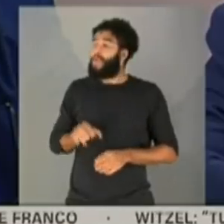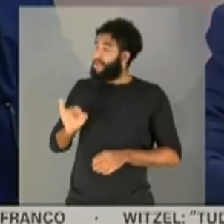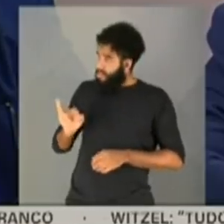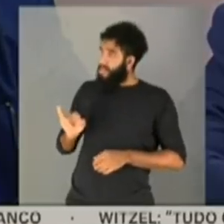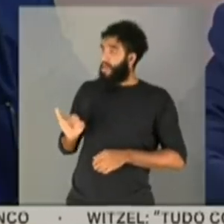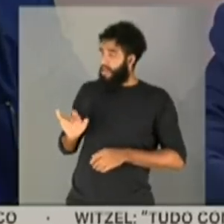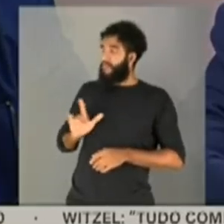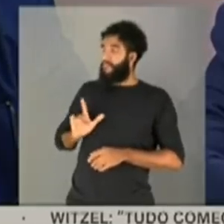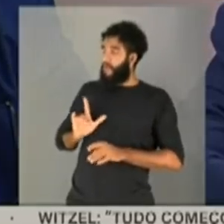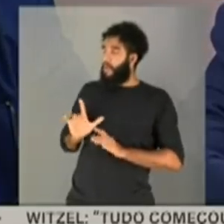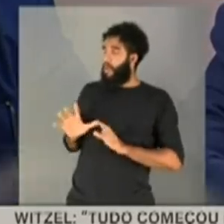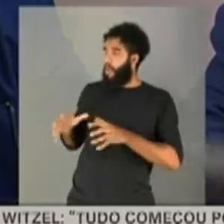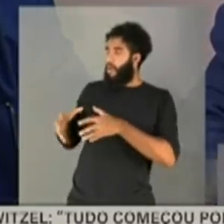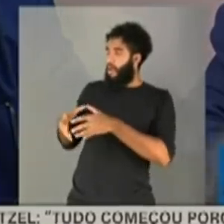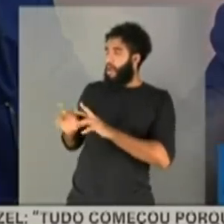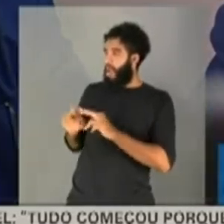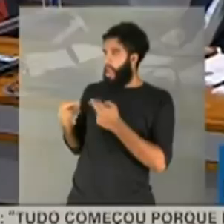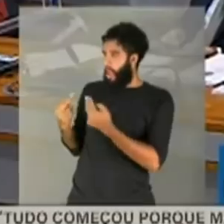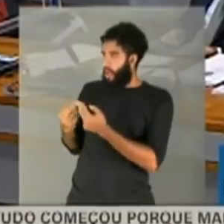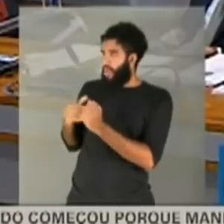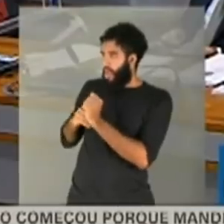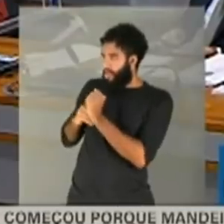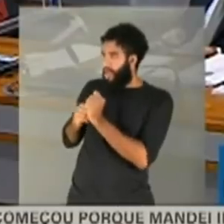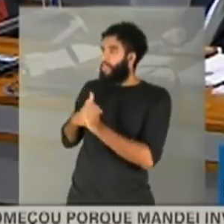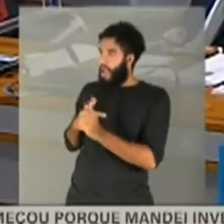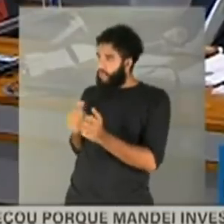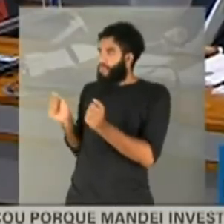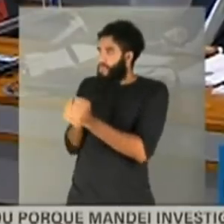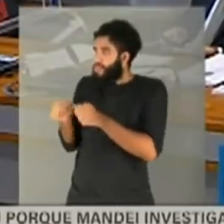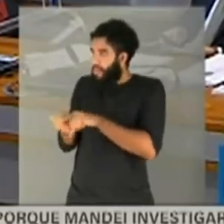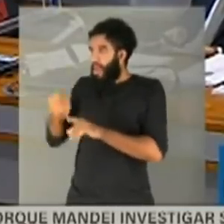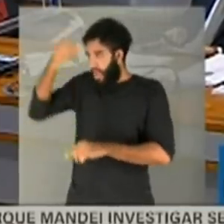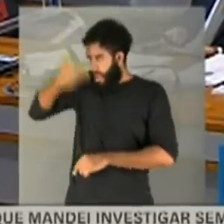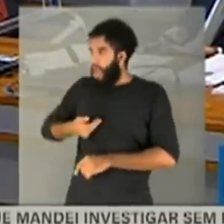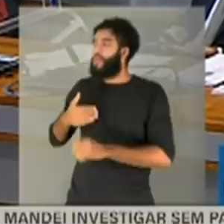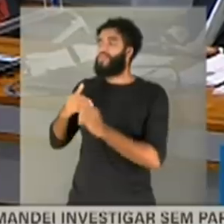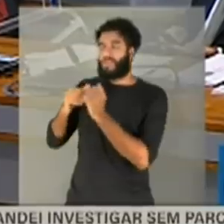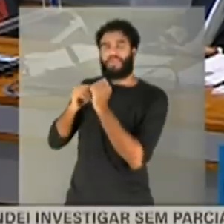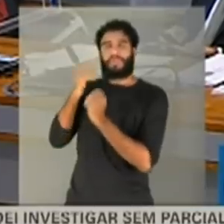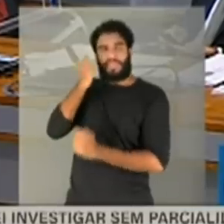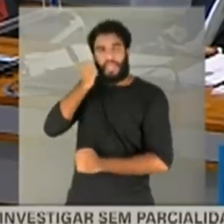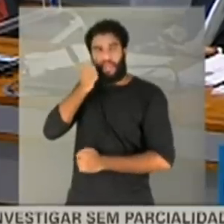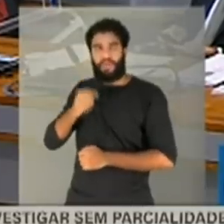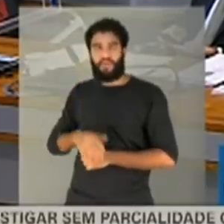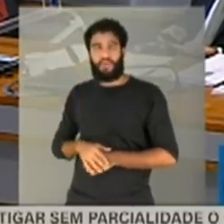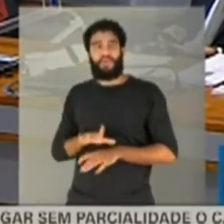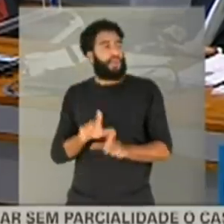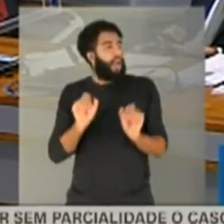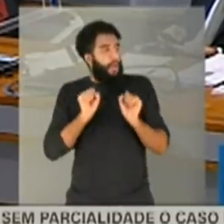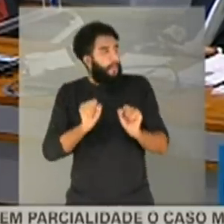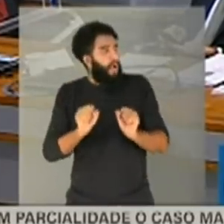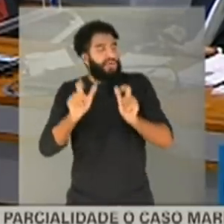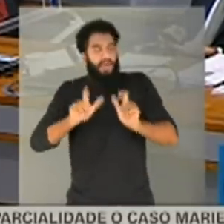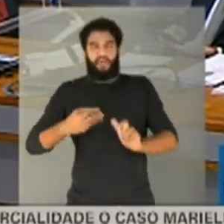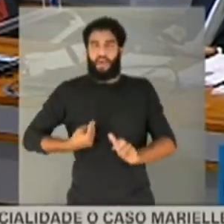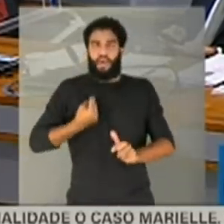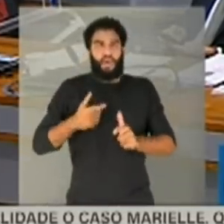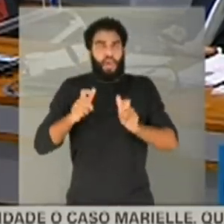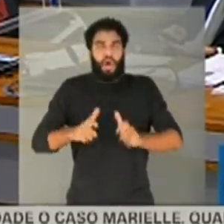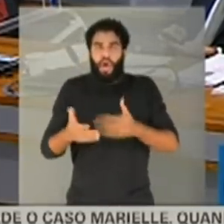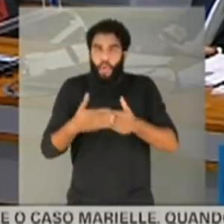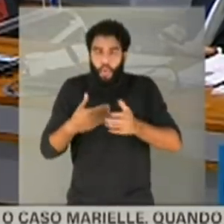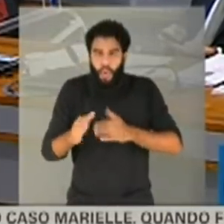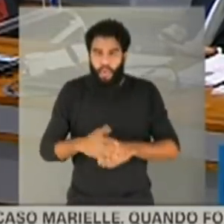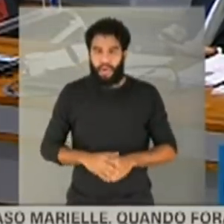Bruno. Não entendi, senador. Se for reservado, eu vou estar presente também. Eu sou senador da República. Senador, então, o senhor pode estar presente aonde o senhor quiser. Então, desde que